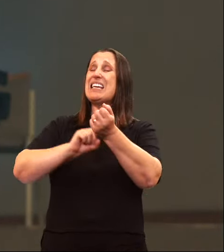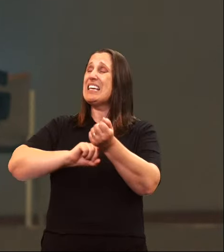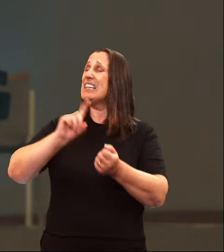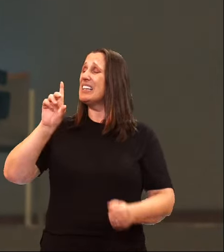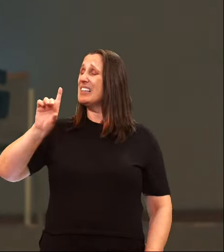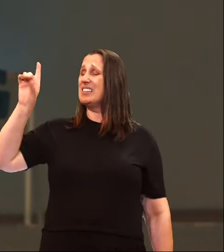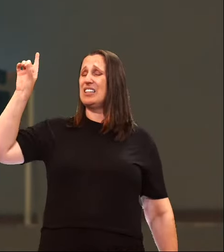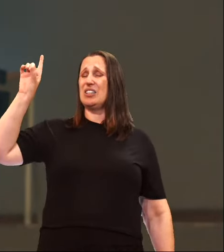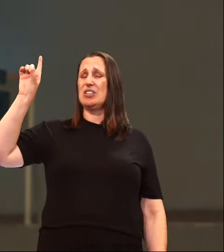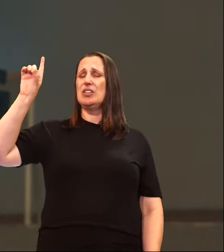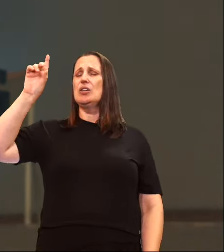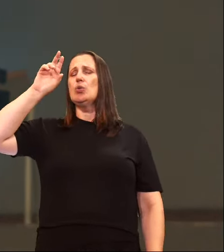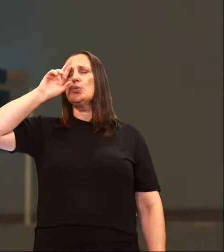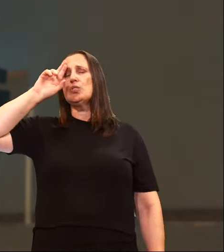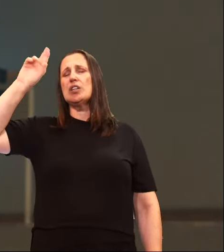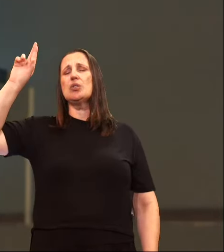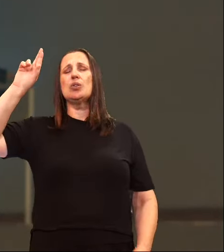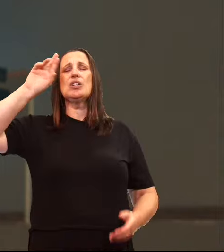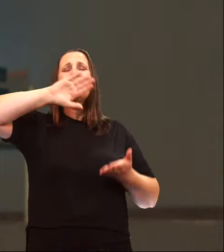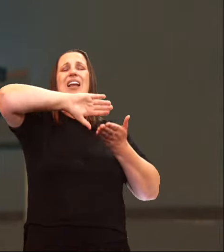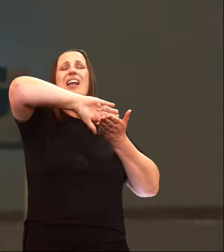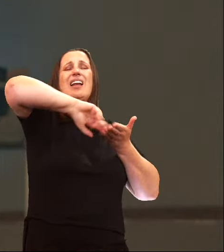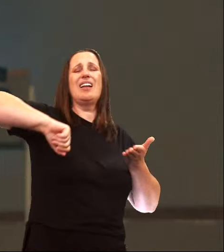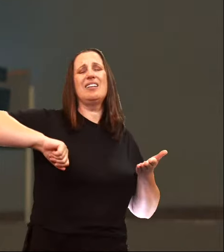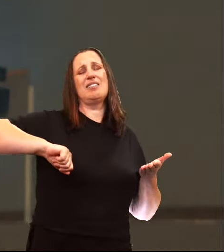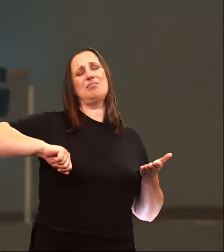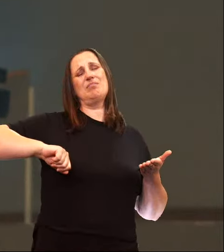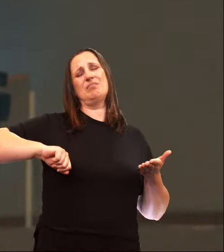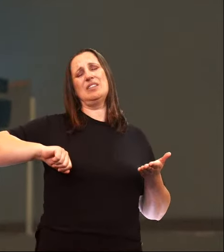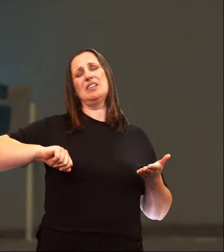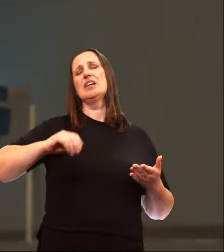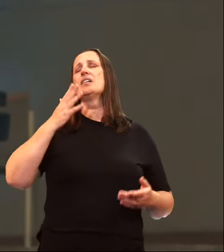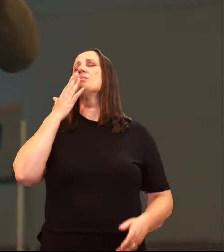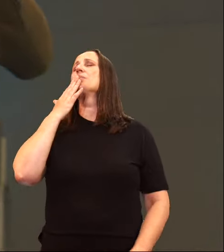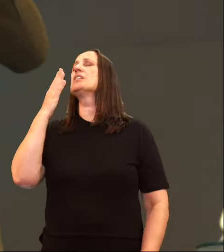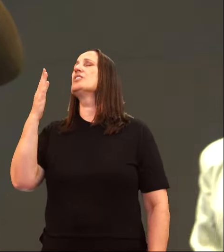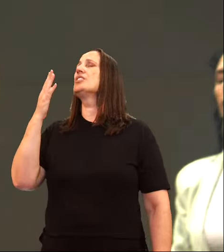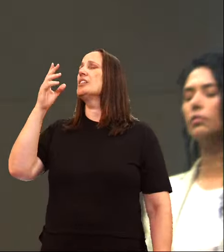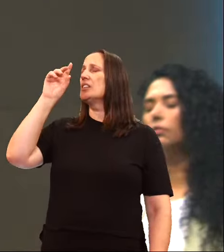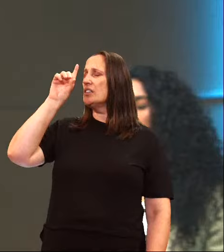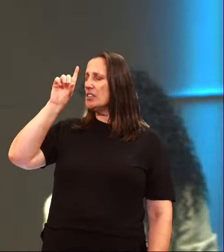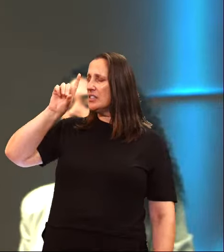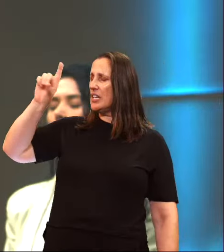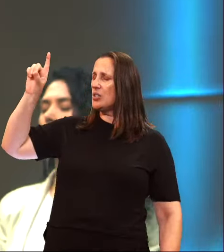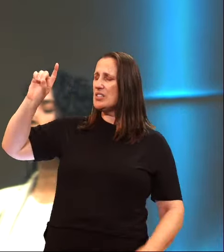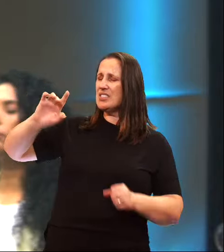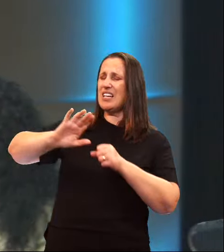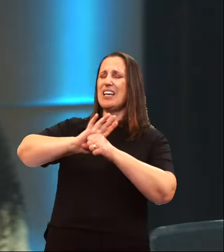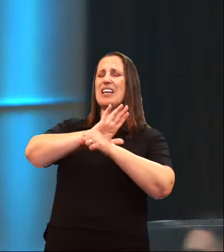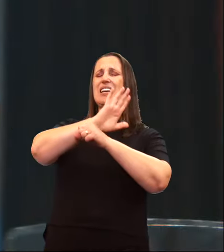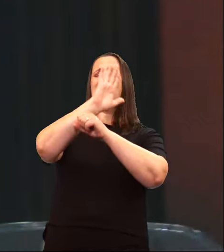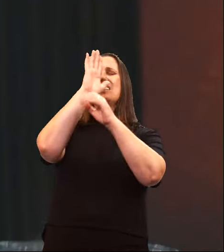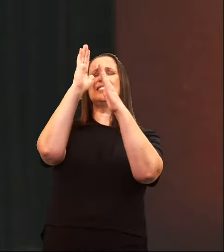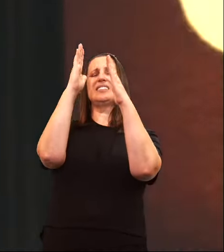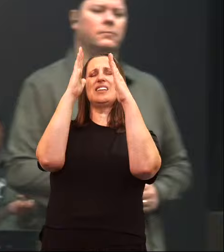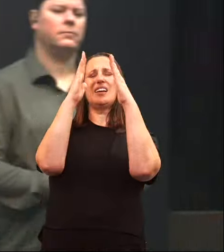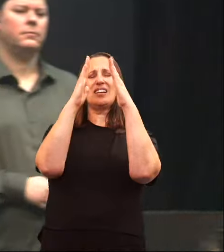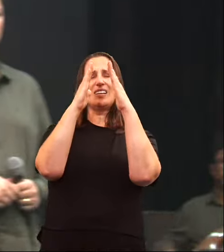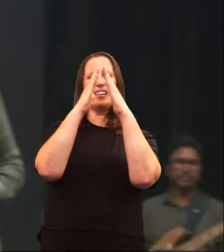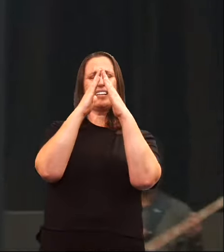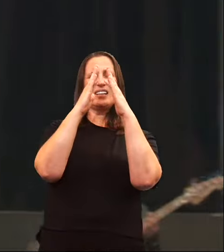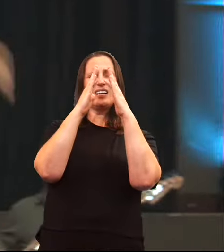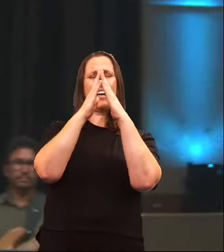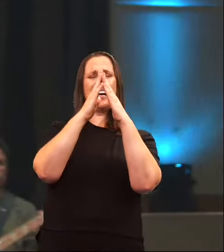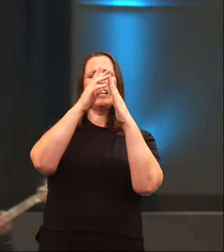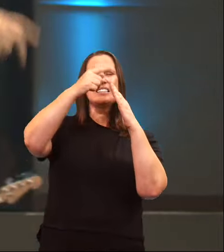Senhor tire de nós. Quero pedir, Pai, enche a casa dos meus irmãos